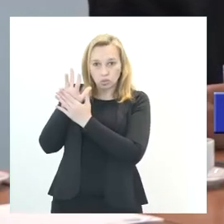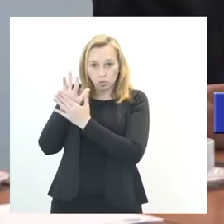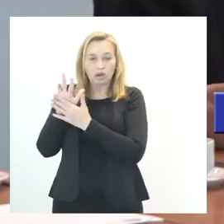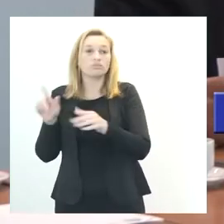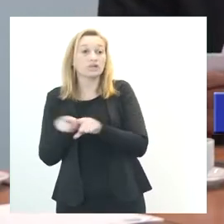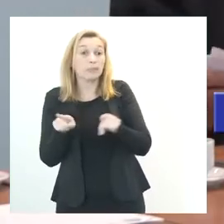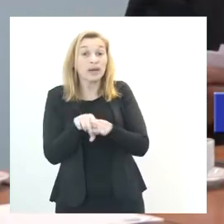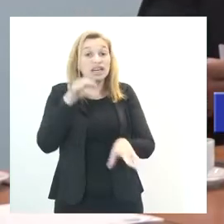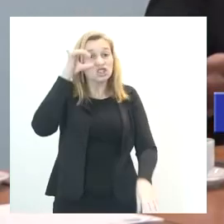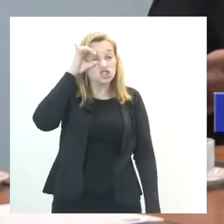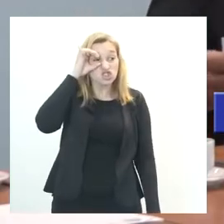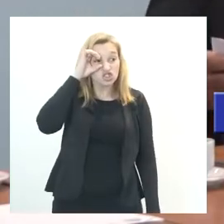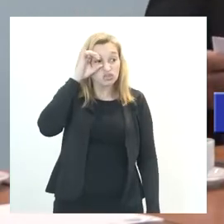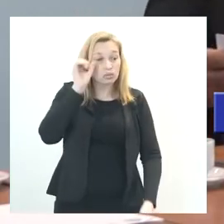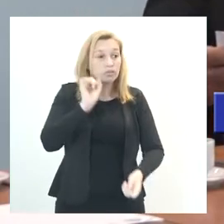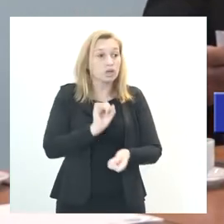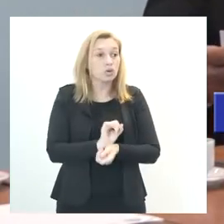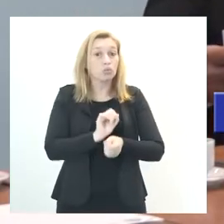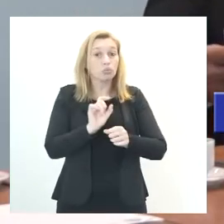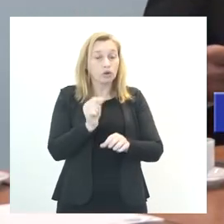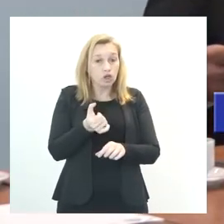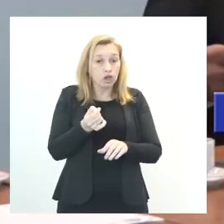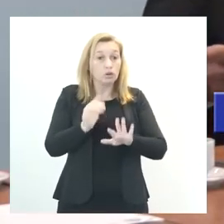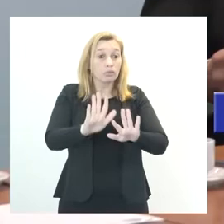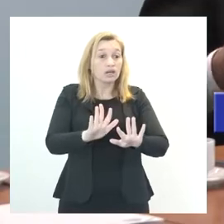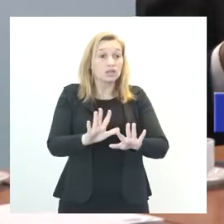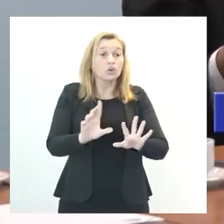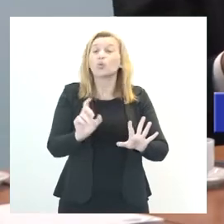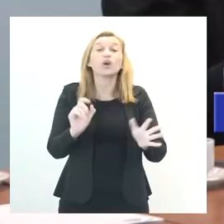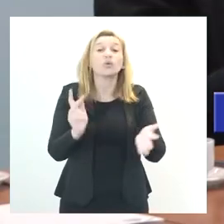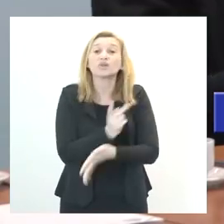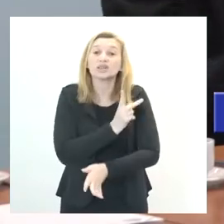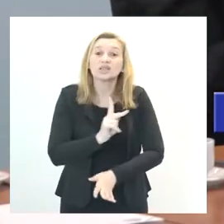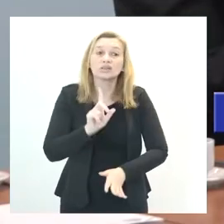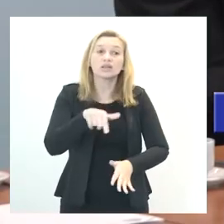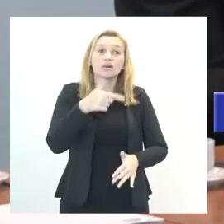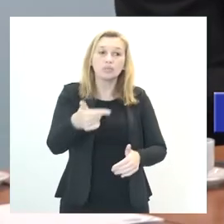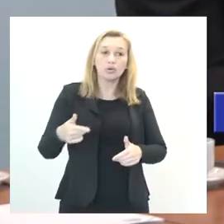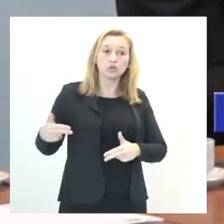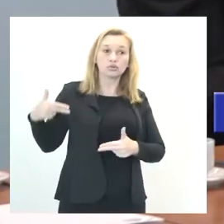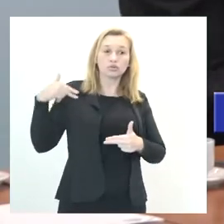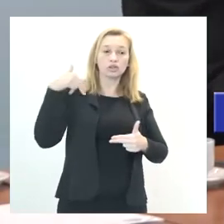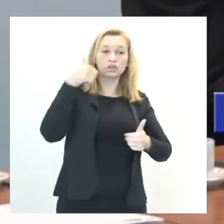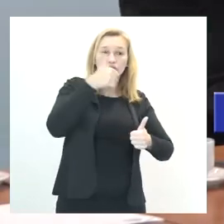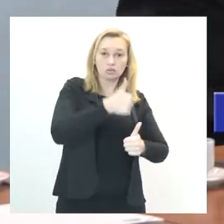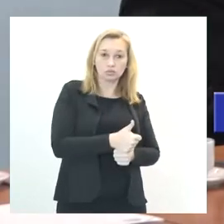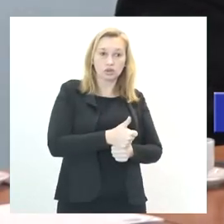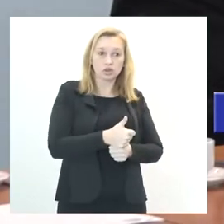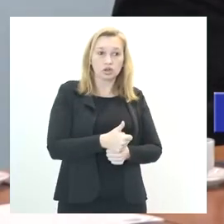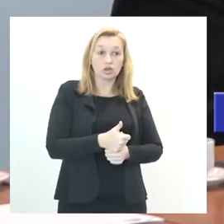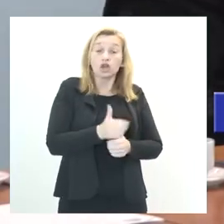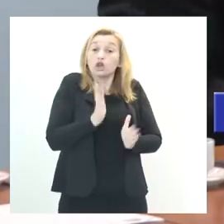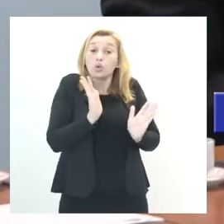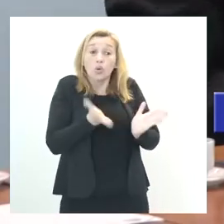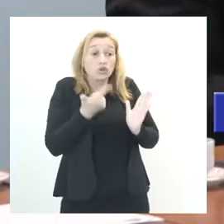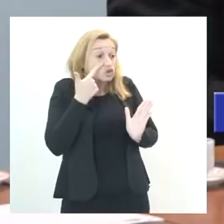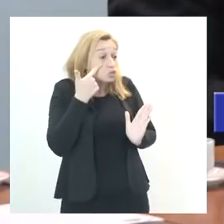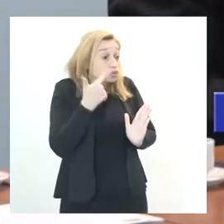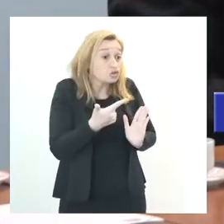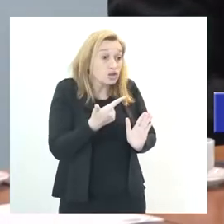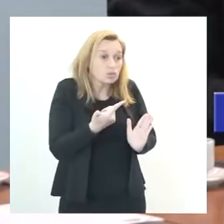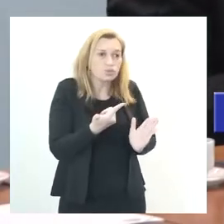É mas o que fez o Michel Temer e ao assumir depois de um golpe que hoje está comprovado que o